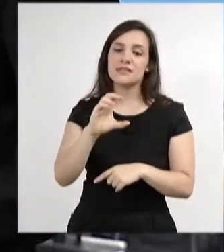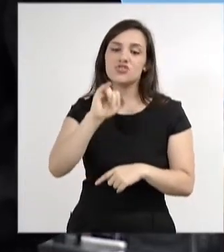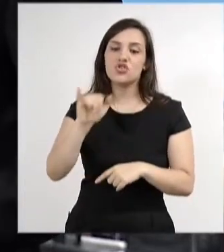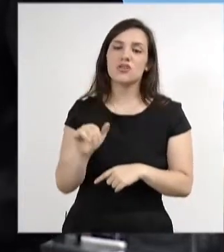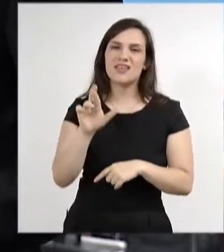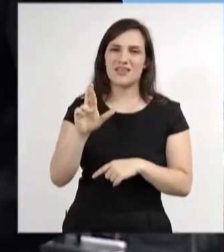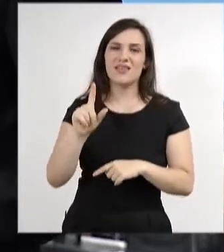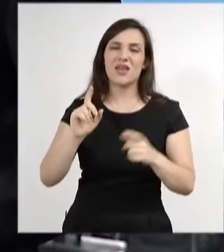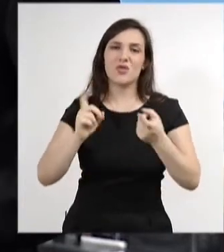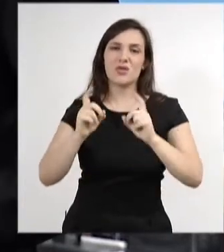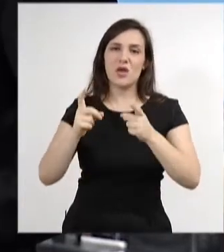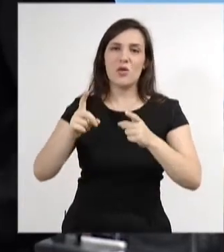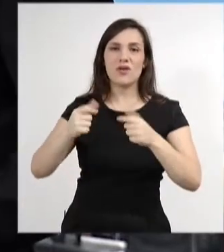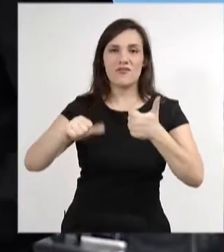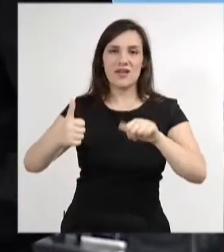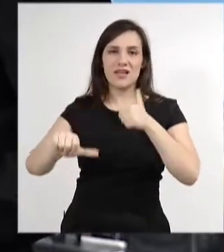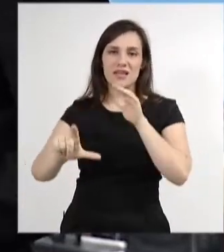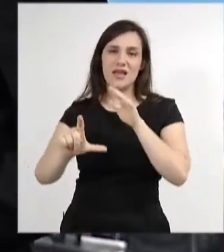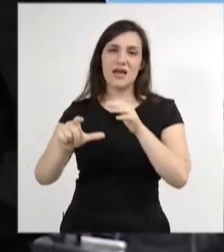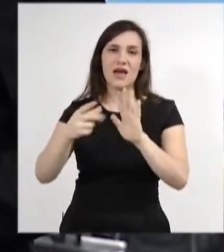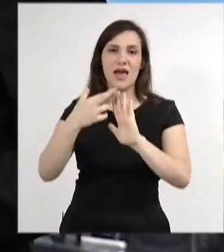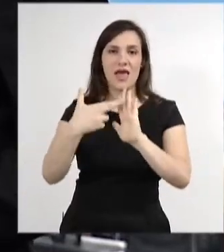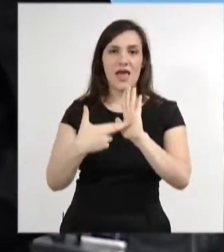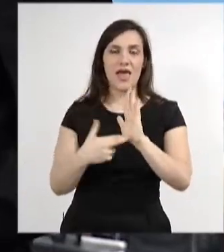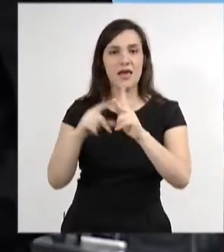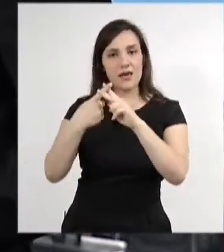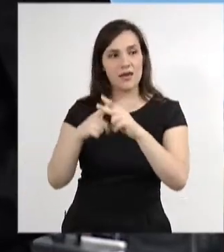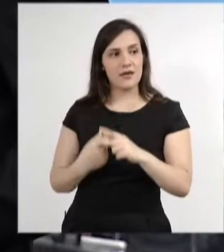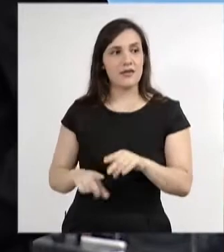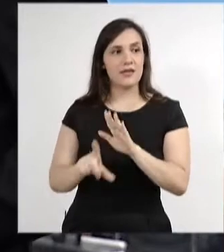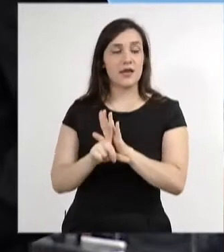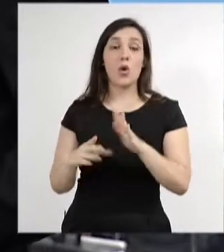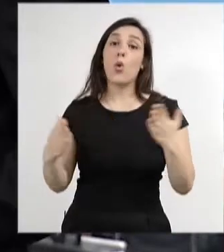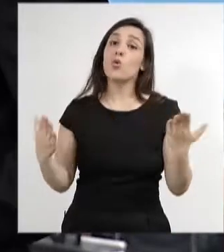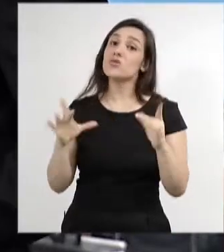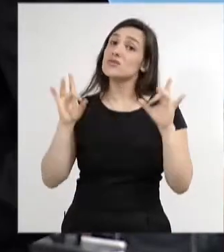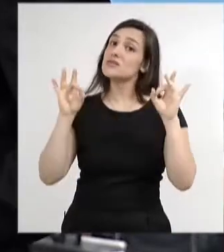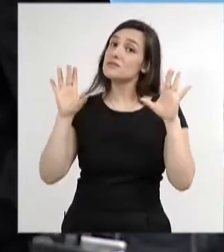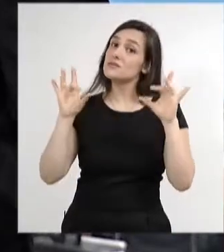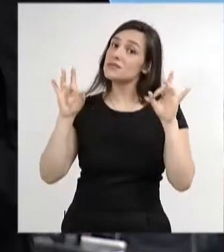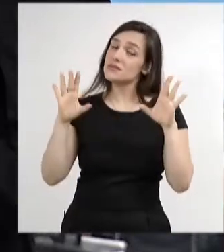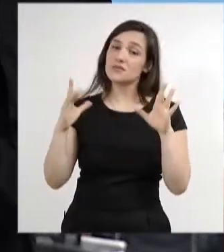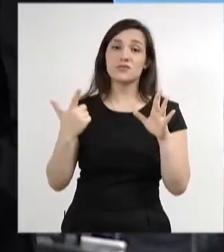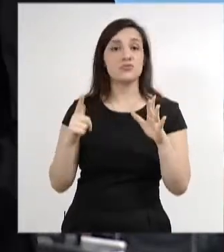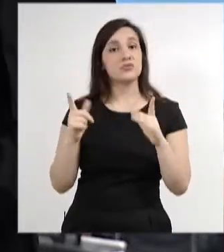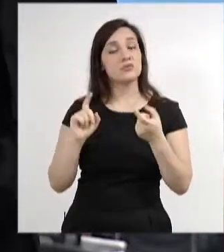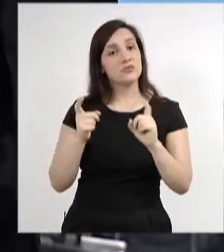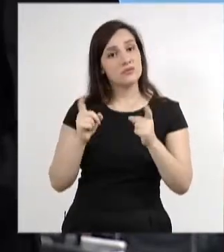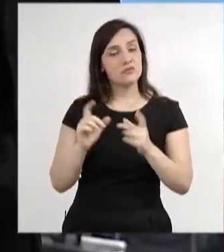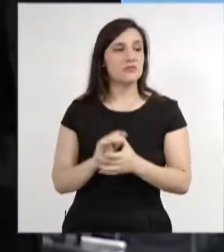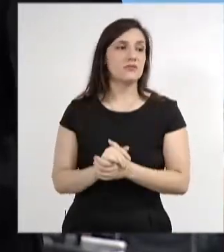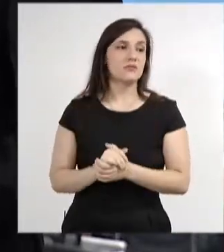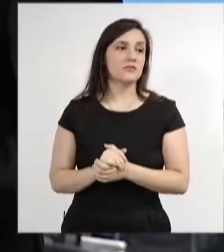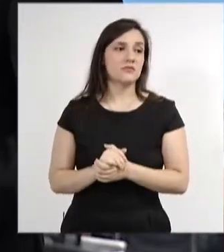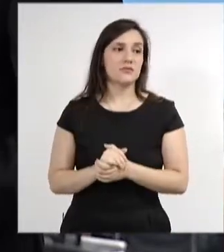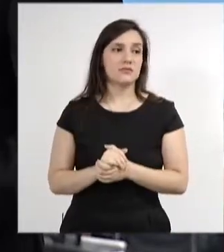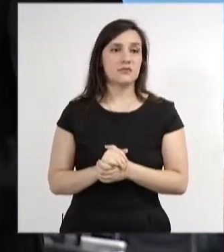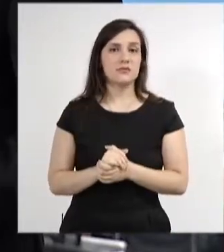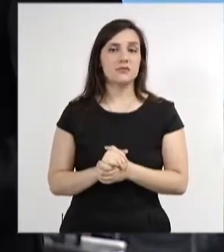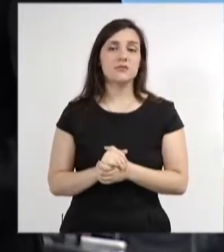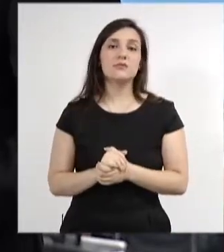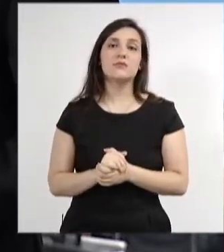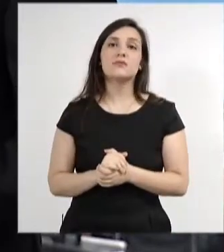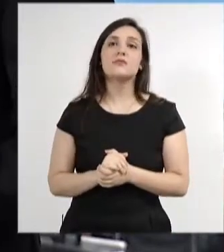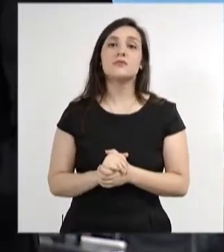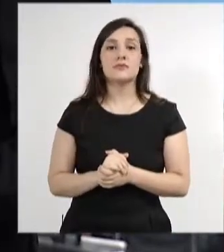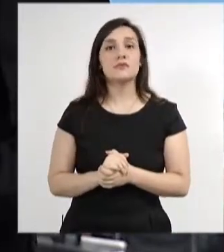de Constituição, Justiça e Redação. Hoje, excepcionalmente, não tivemos a reunião da CCJR, porque a Casa